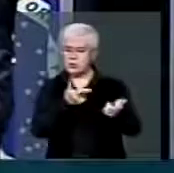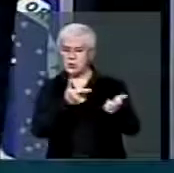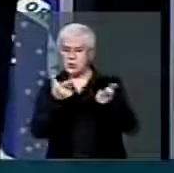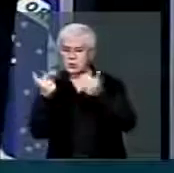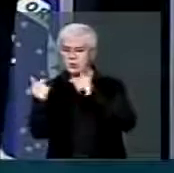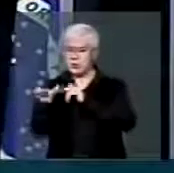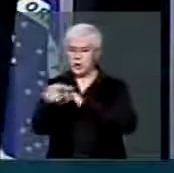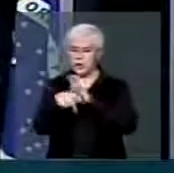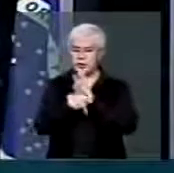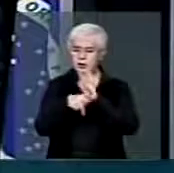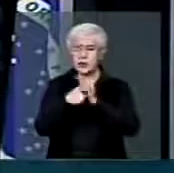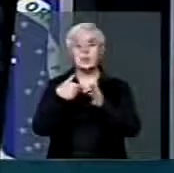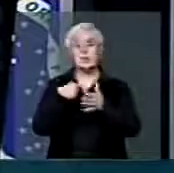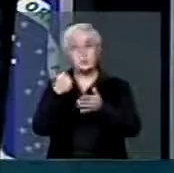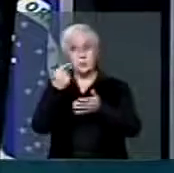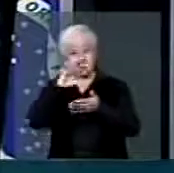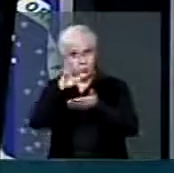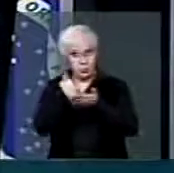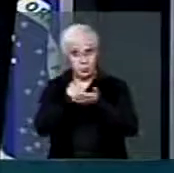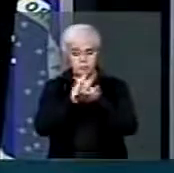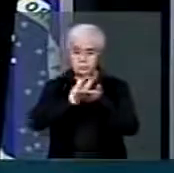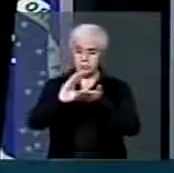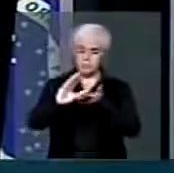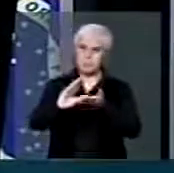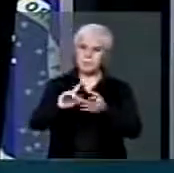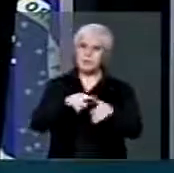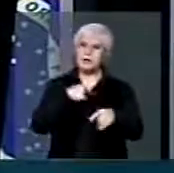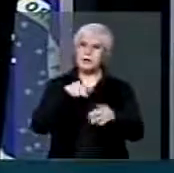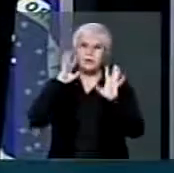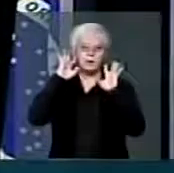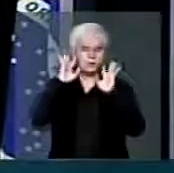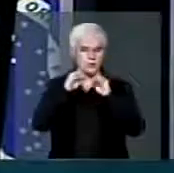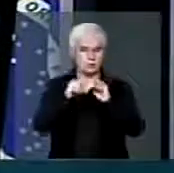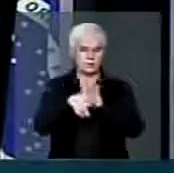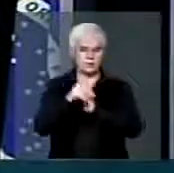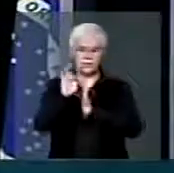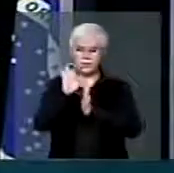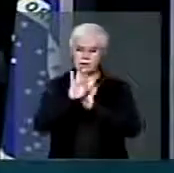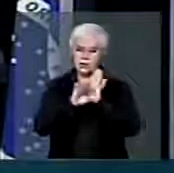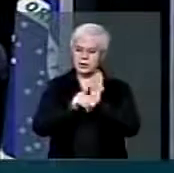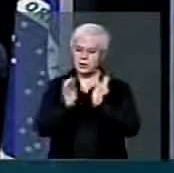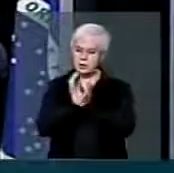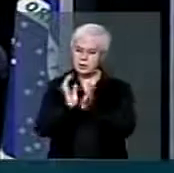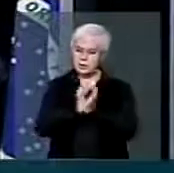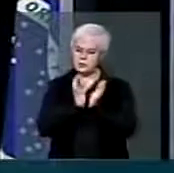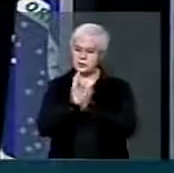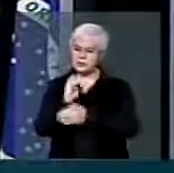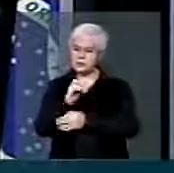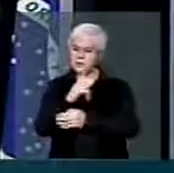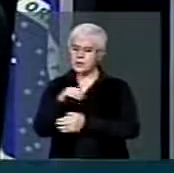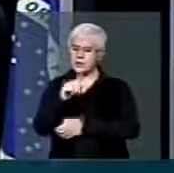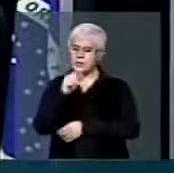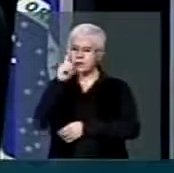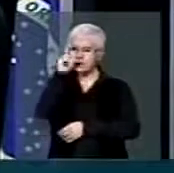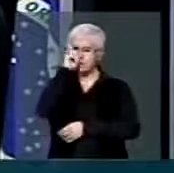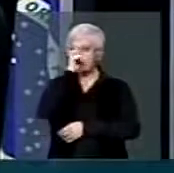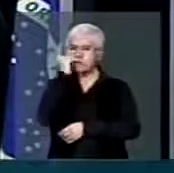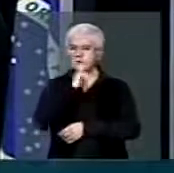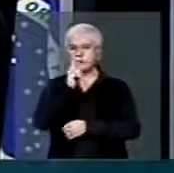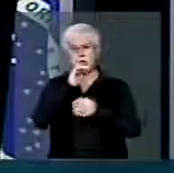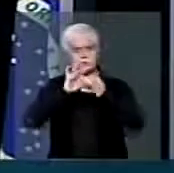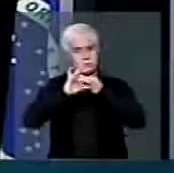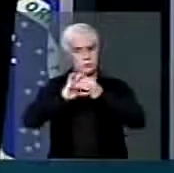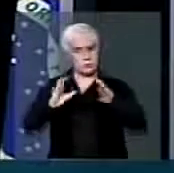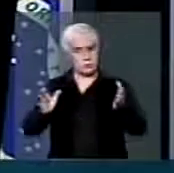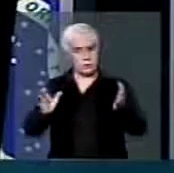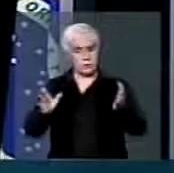ilegais, e coloquei uma emenda. Mas eu percebi que as emendas de bancada são mais difíceis de serem liberadas.